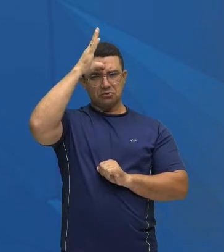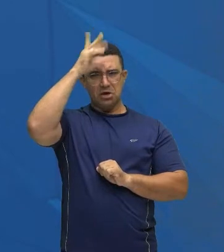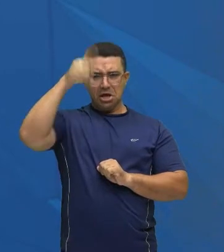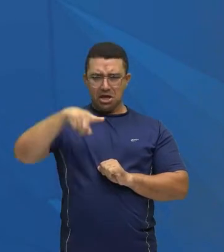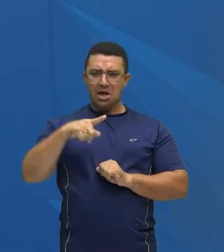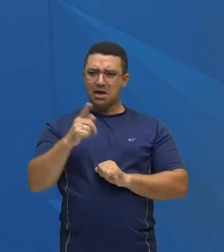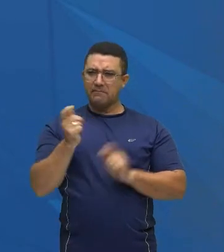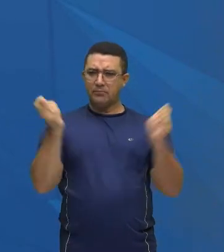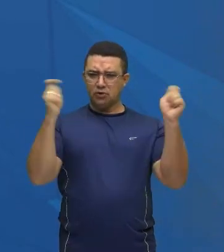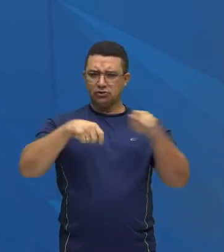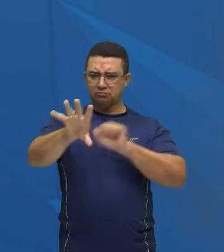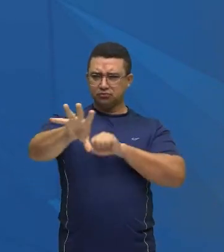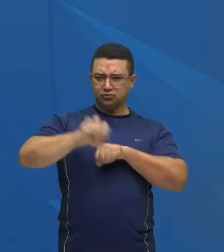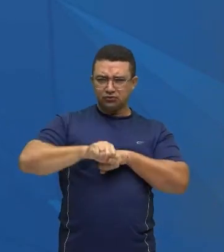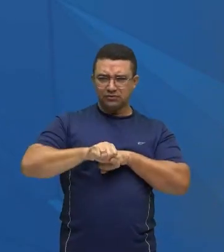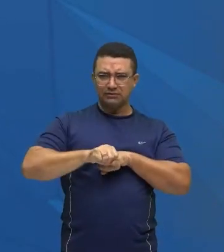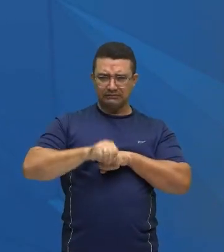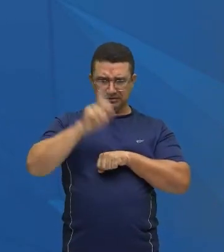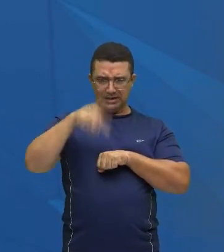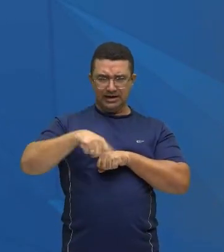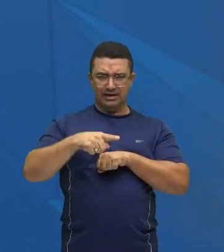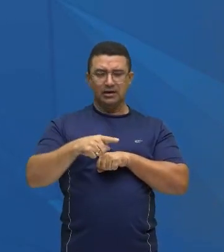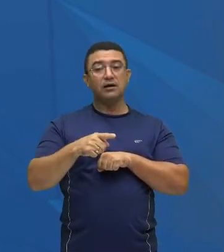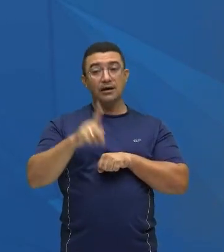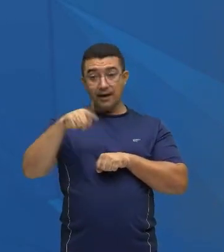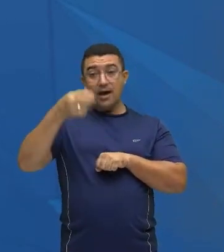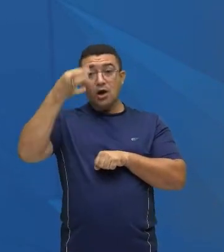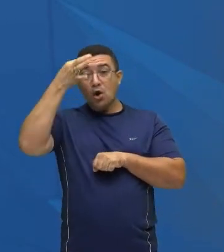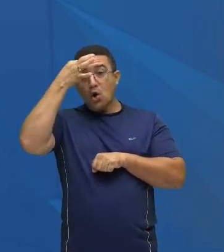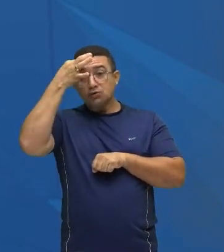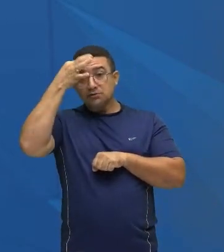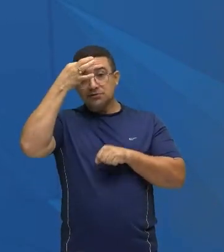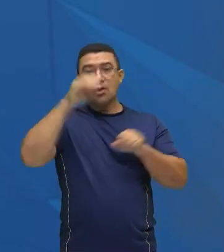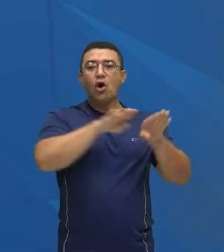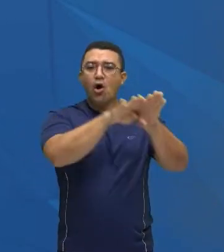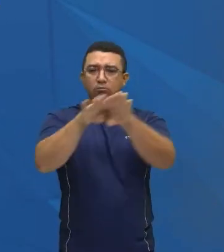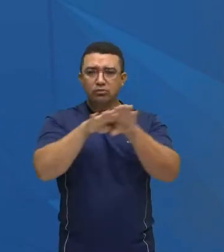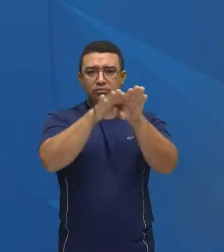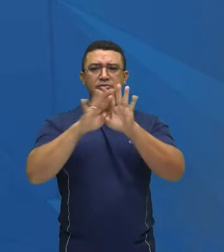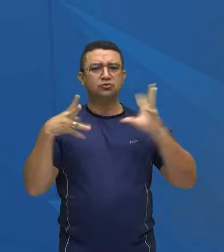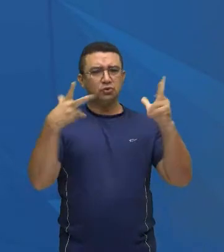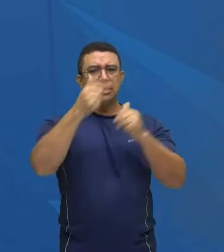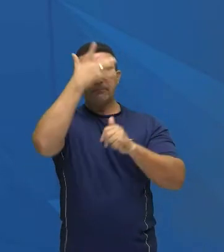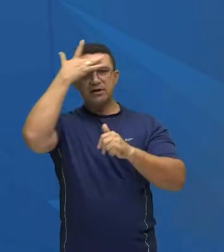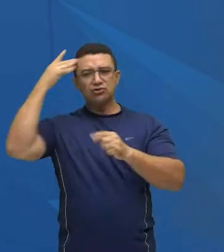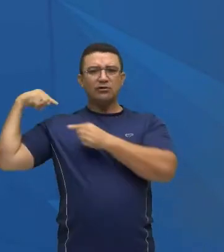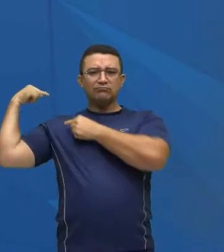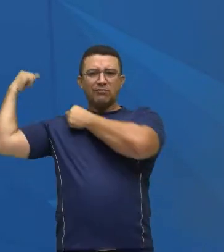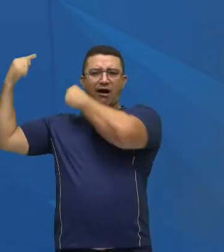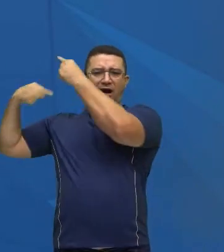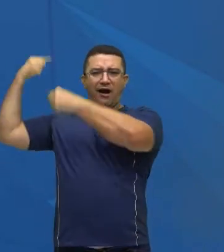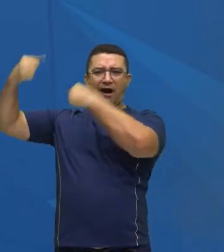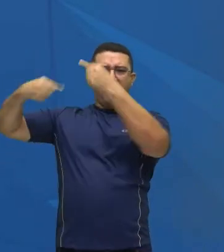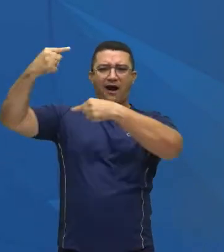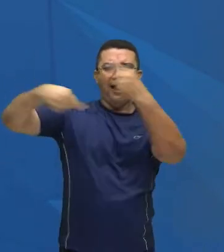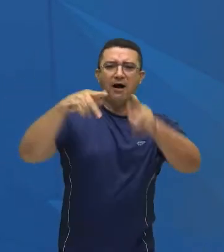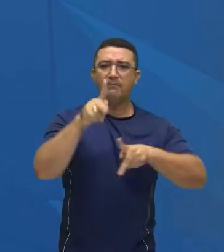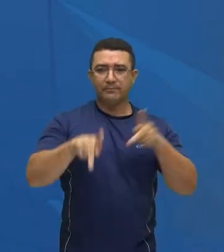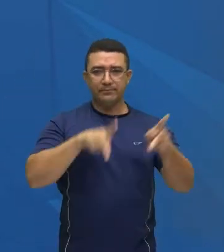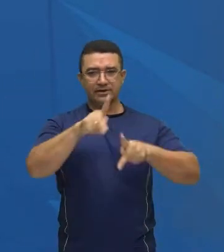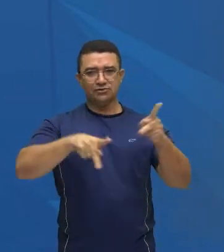comprovar, algo científico? Não, ele é um senso comum, né? Muito comum, popular, passado de geração em geração e com certeza você